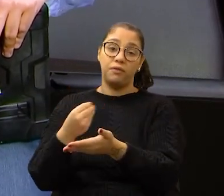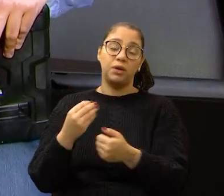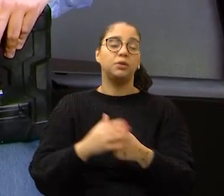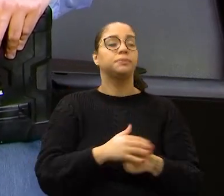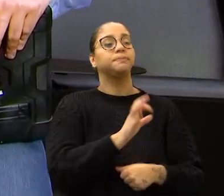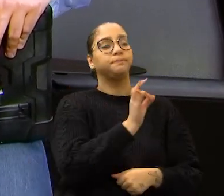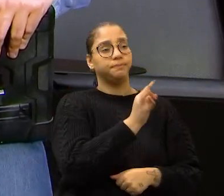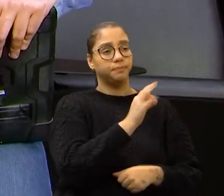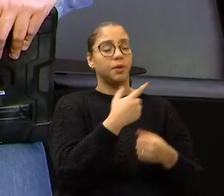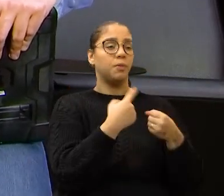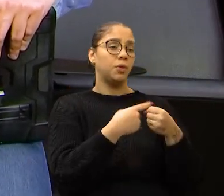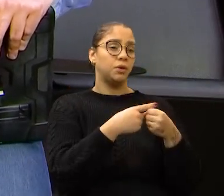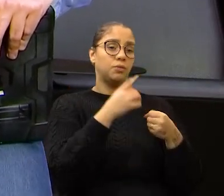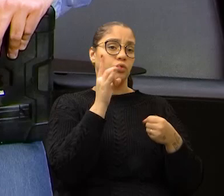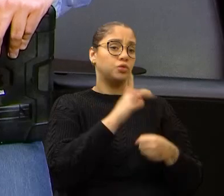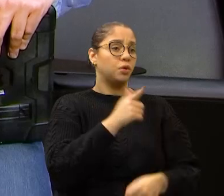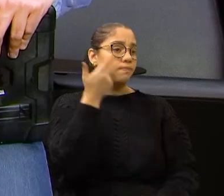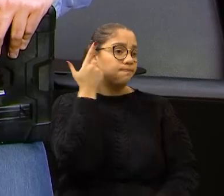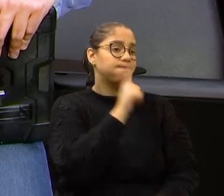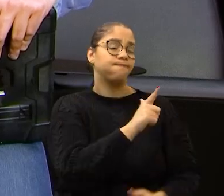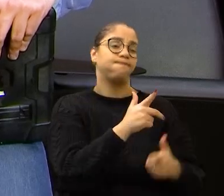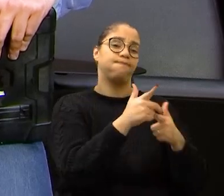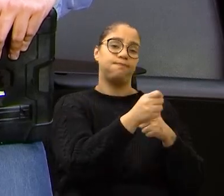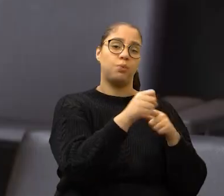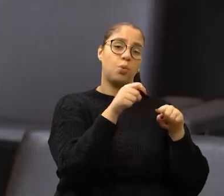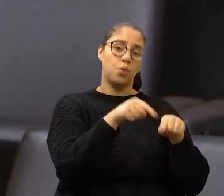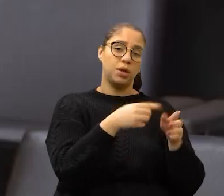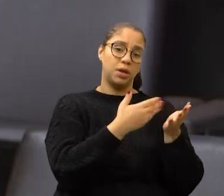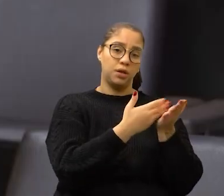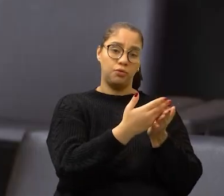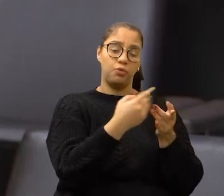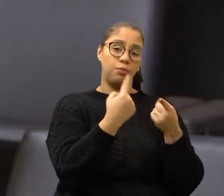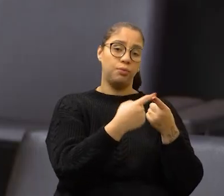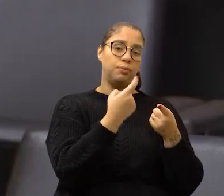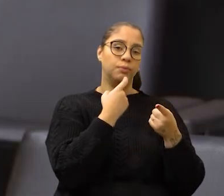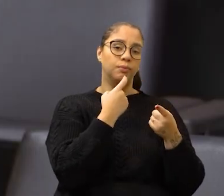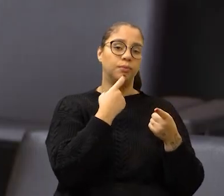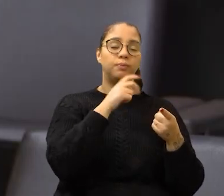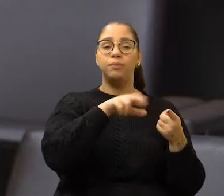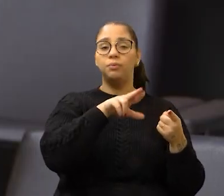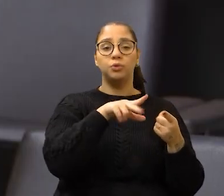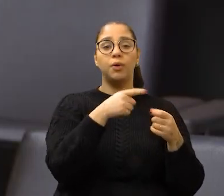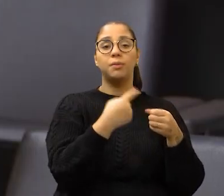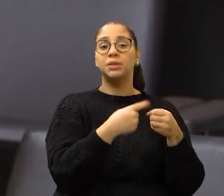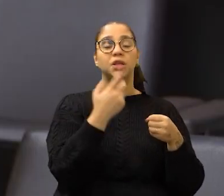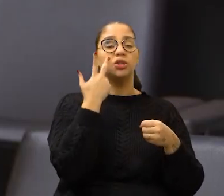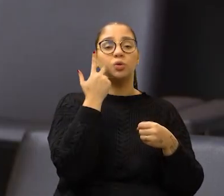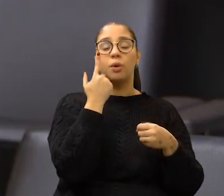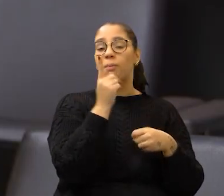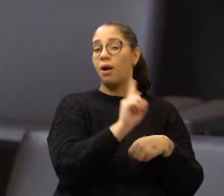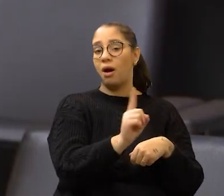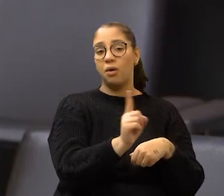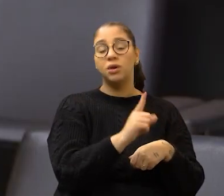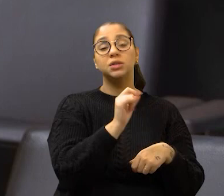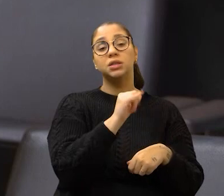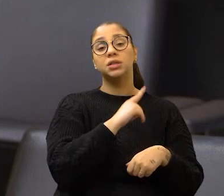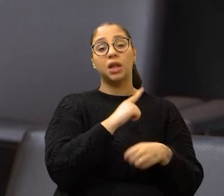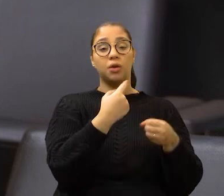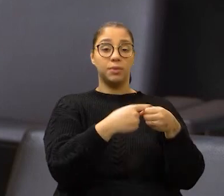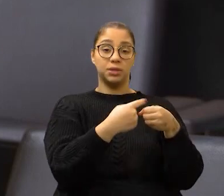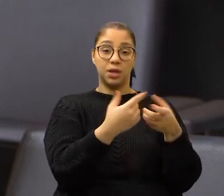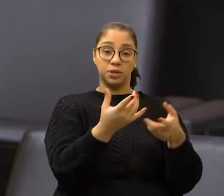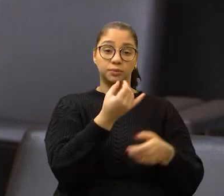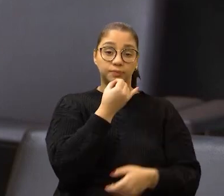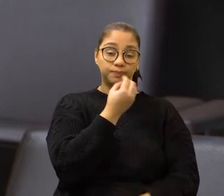filho. Exatamente. O município só tem a ganhar com essa iniciativa, porque Campinas não é uma cidade comum. Se você pega